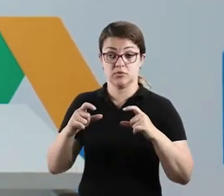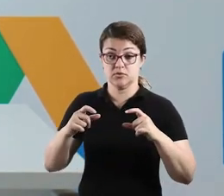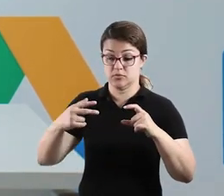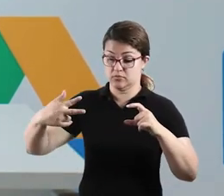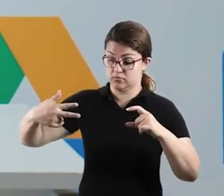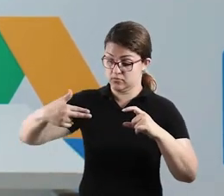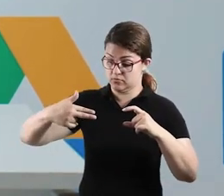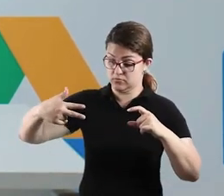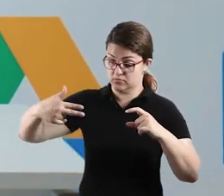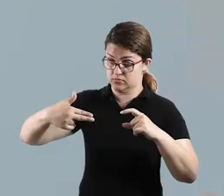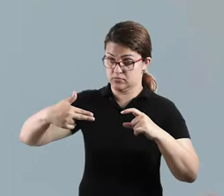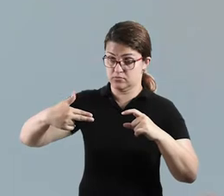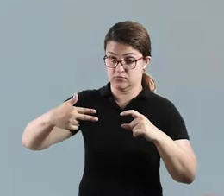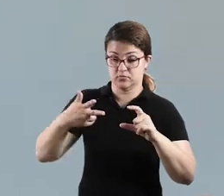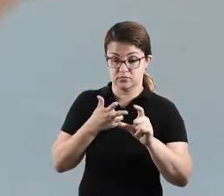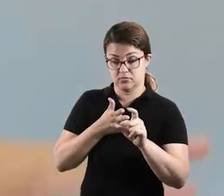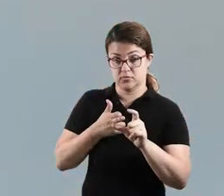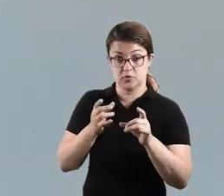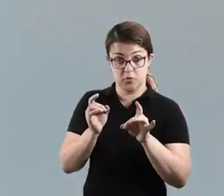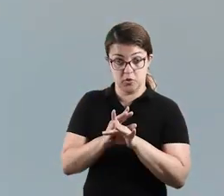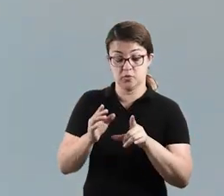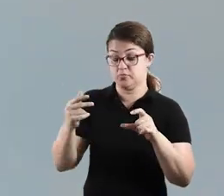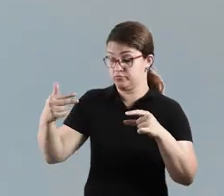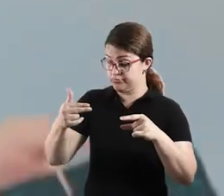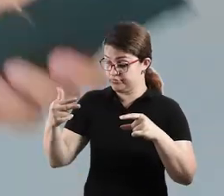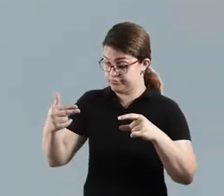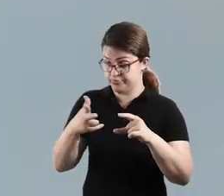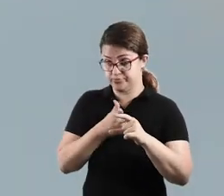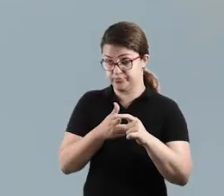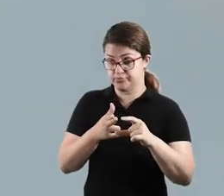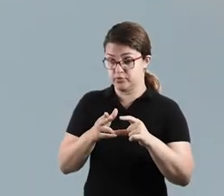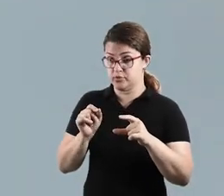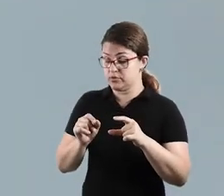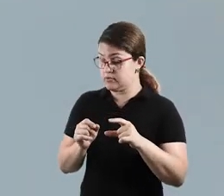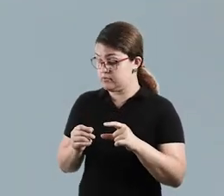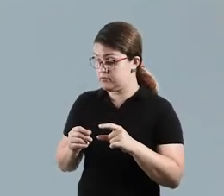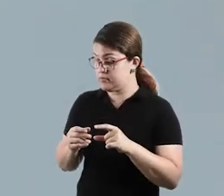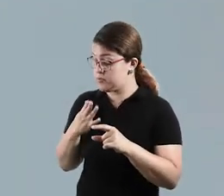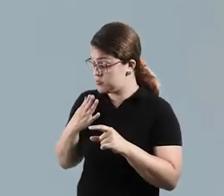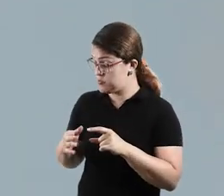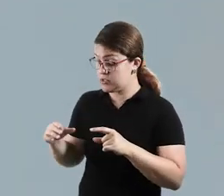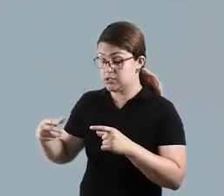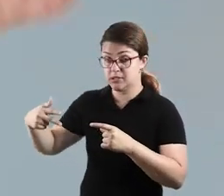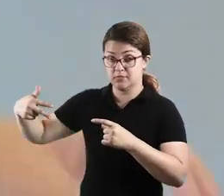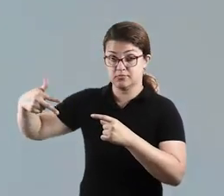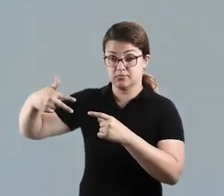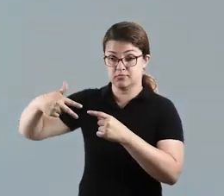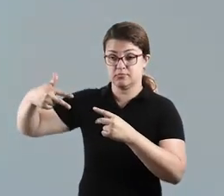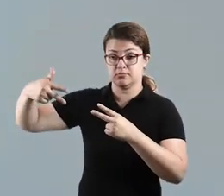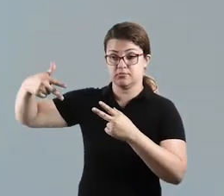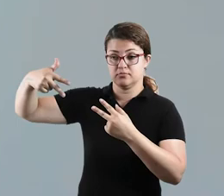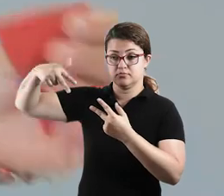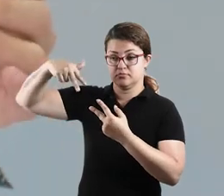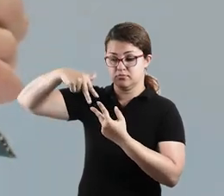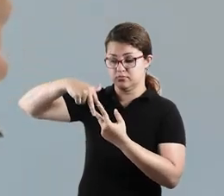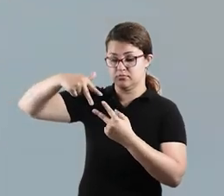esses picotes do jeito que você quiser e vai deixar a criança ir fazendo os encaixes do jeito que